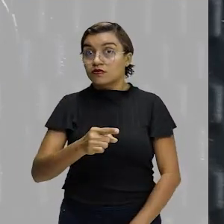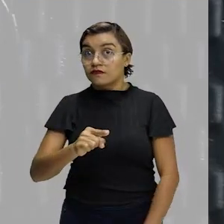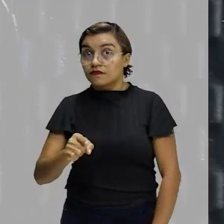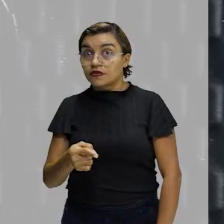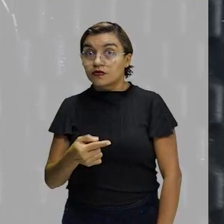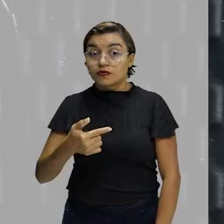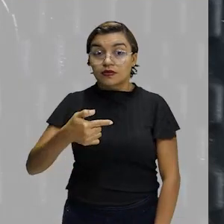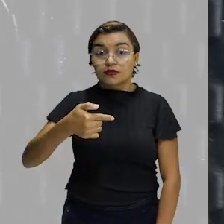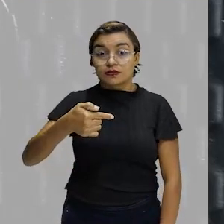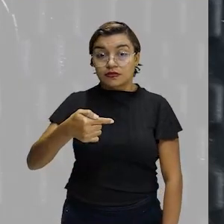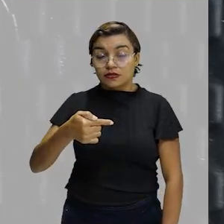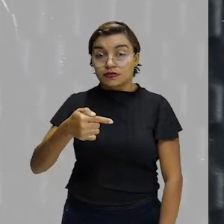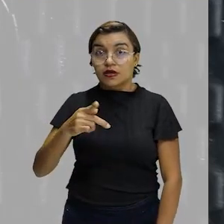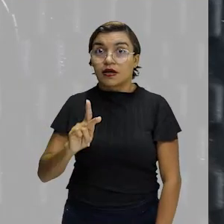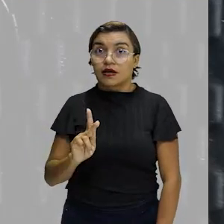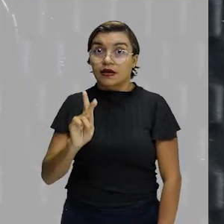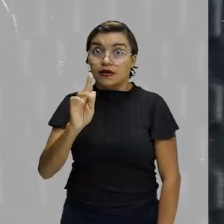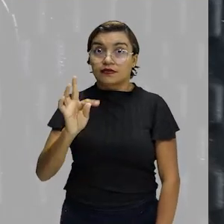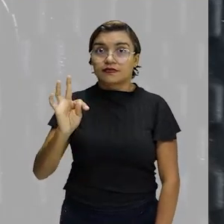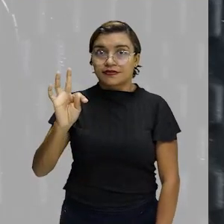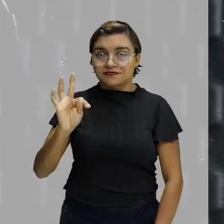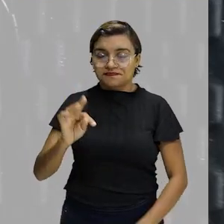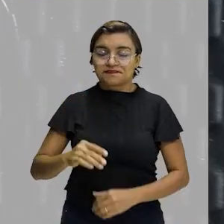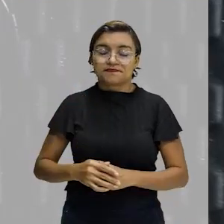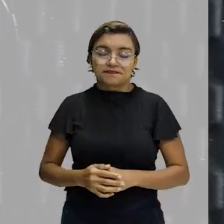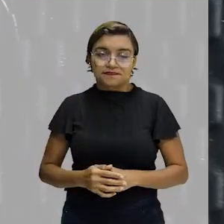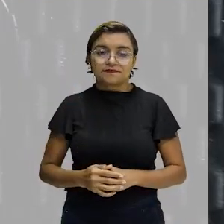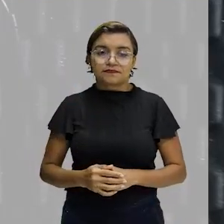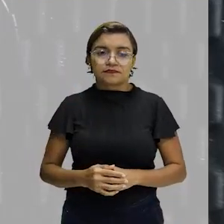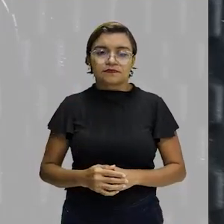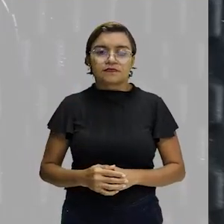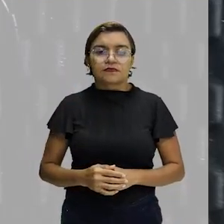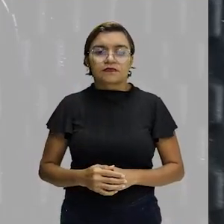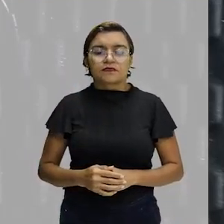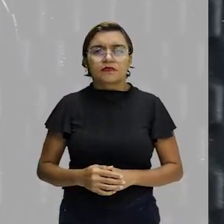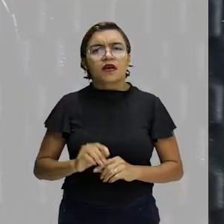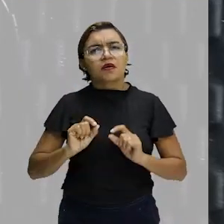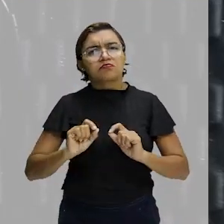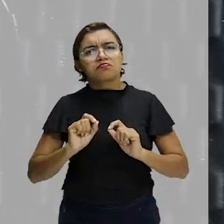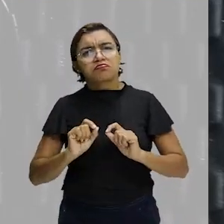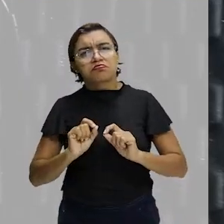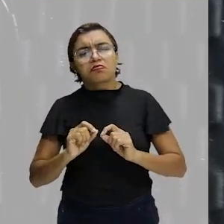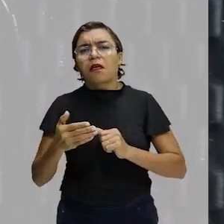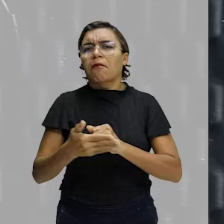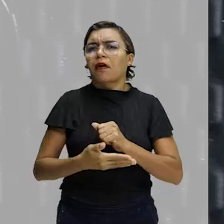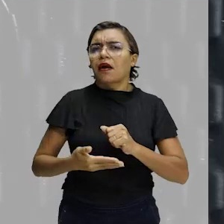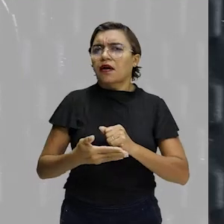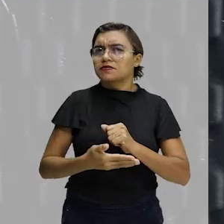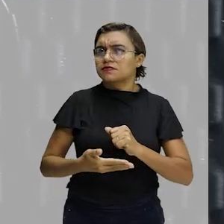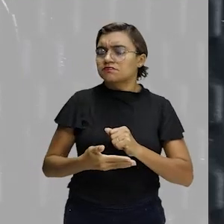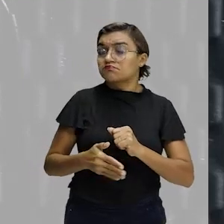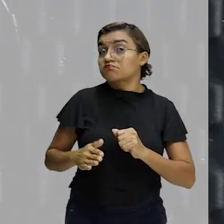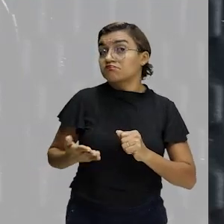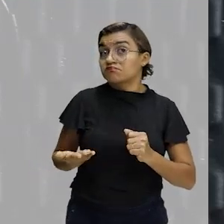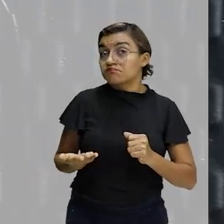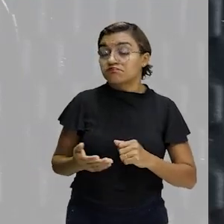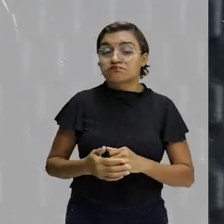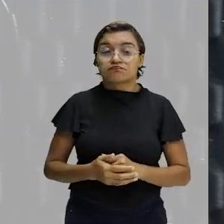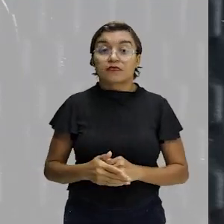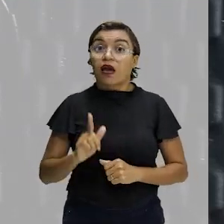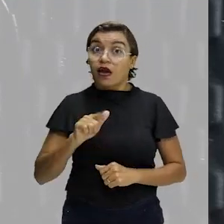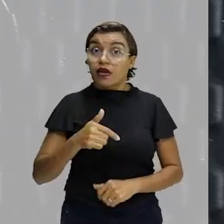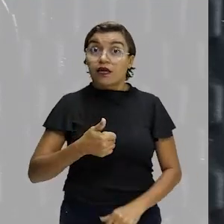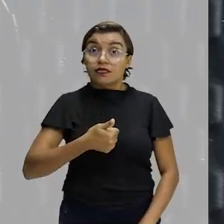de 2,7 elevado ao k vezes t. Gente, quem é a base mesmo? Aqui nesse caso, a